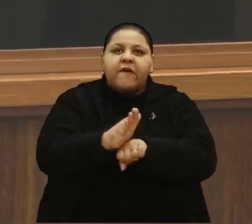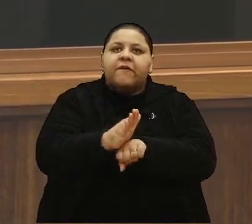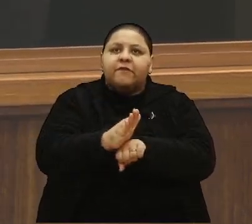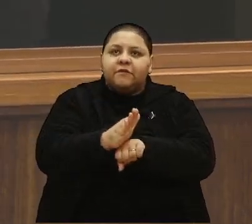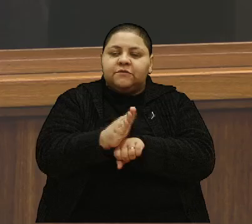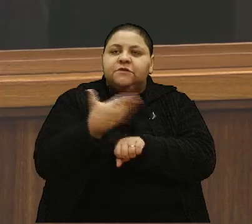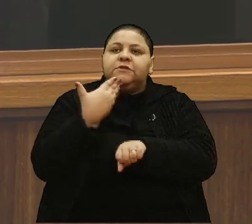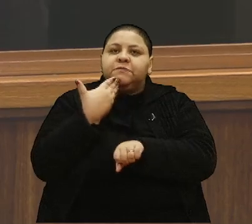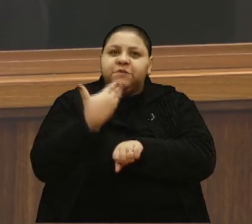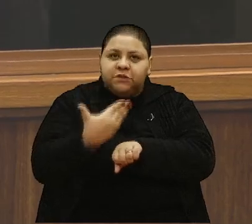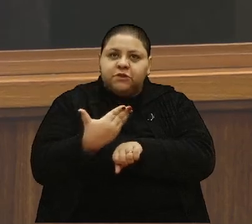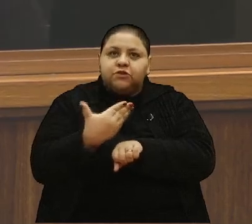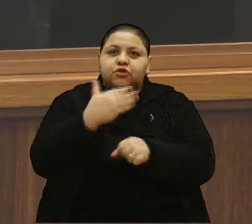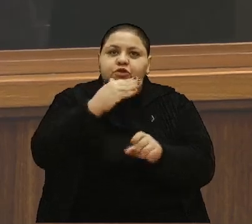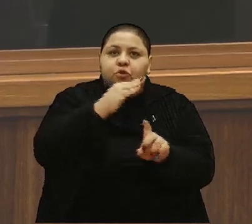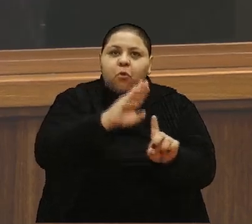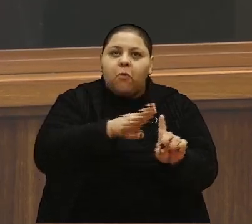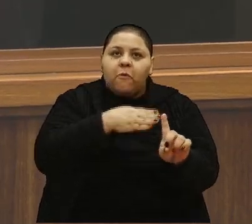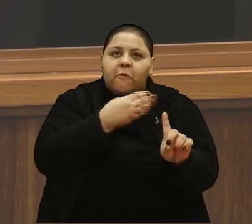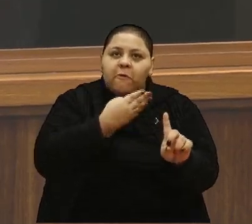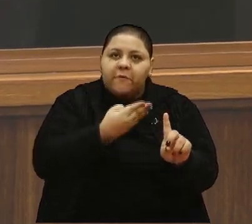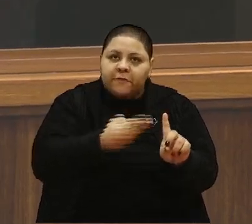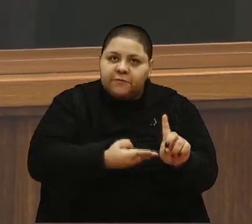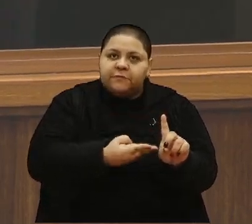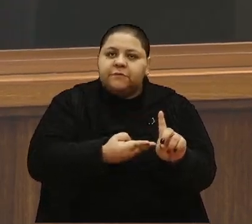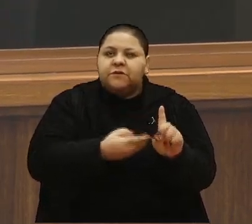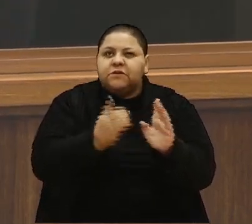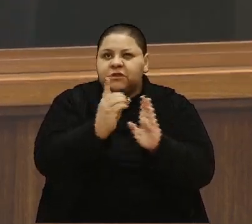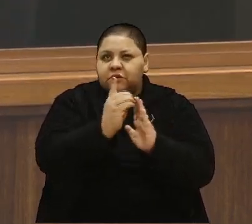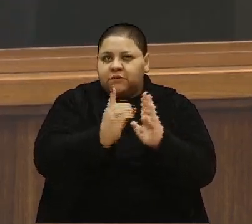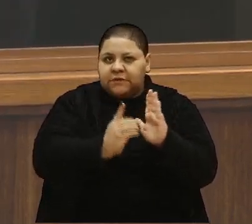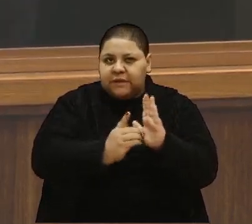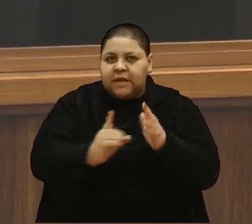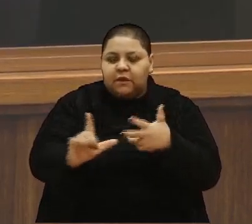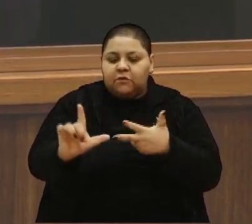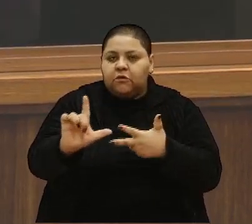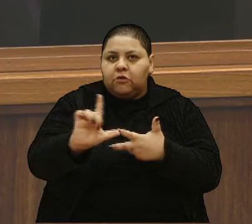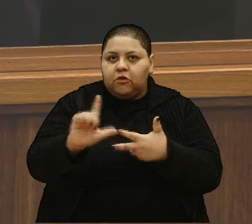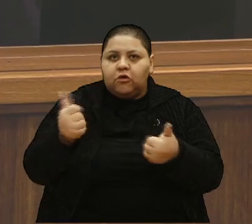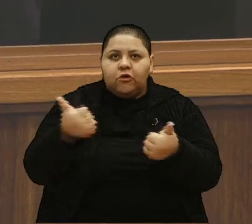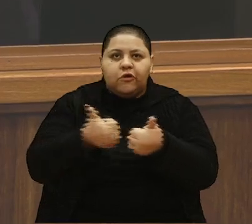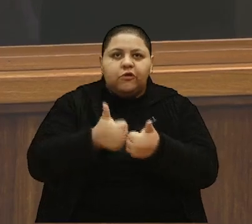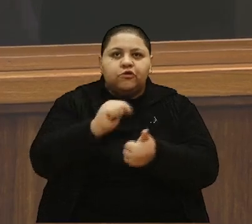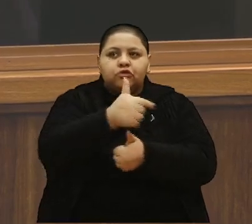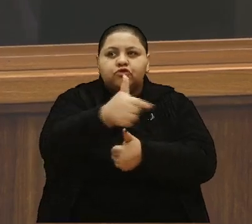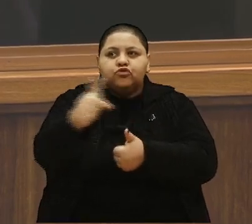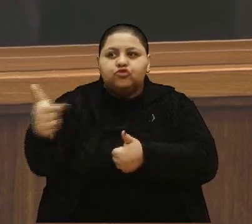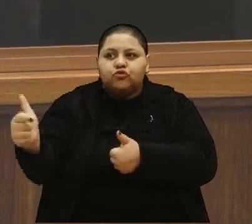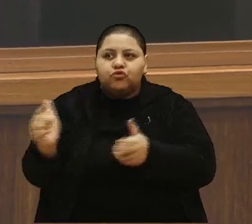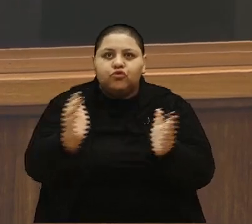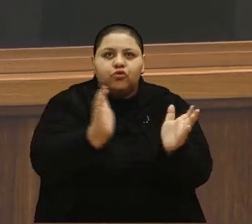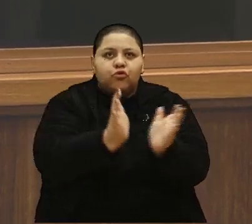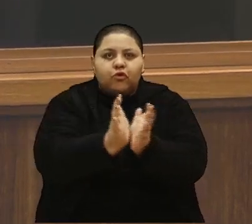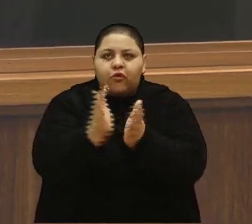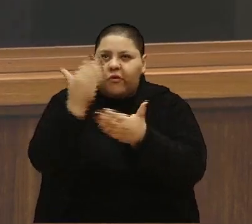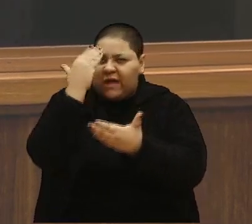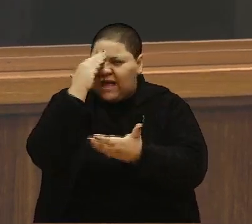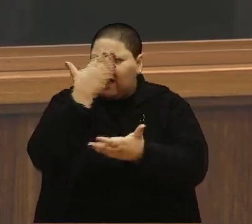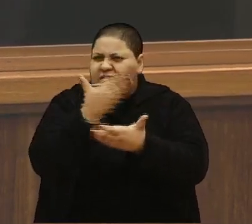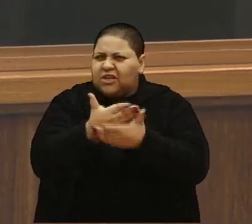esse pedido de decreto legislativo, junto com outros colegas, né? Acredito que foi